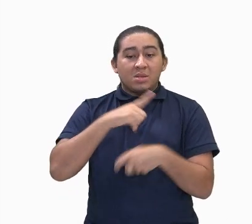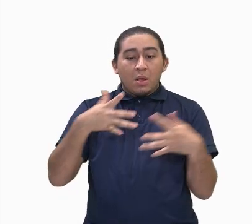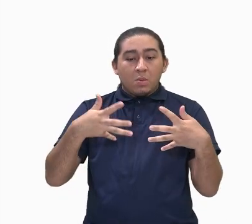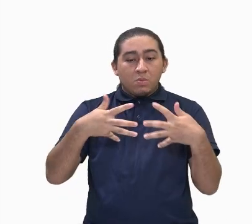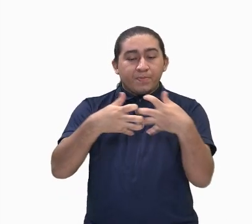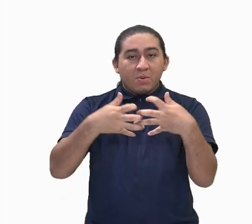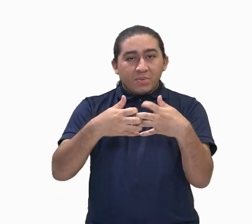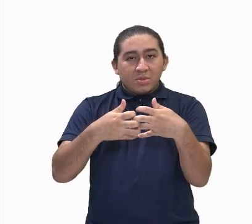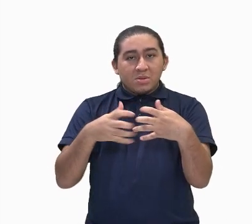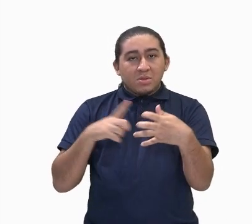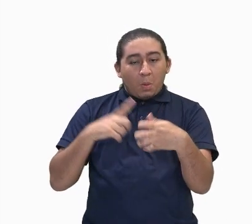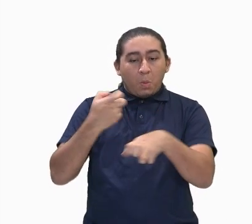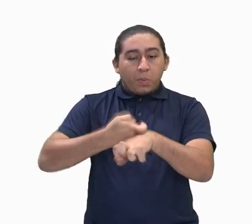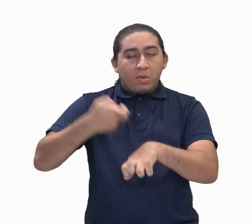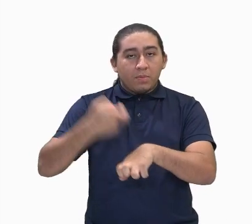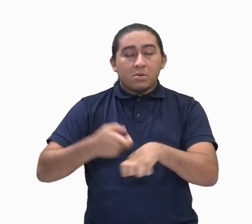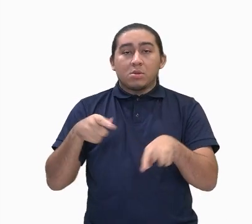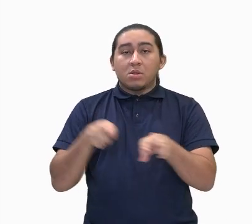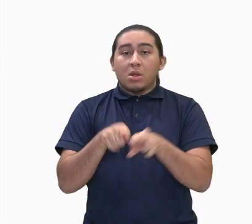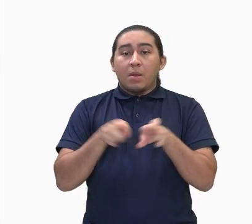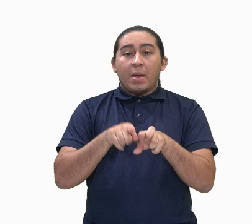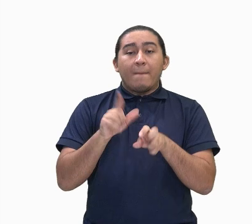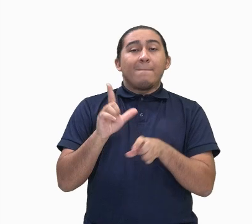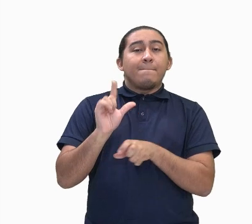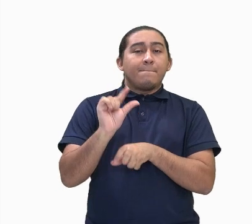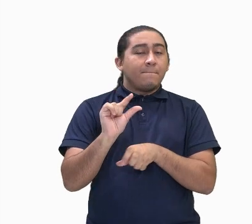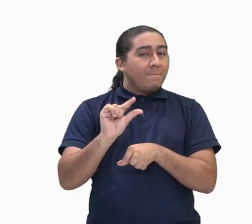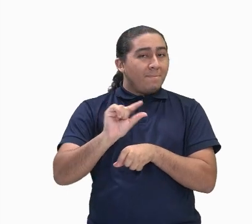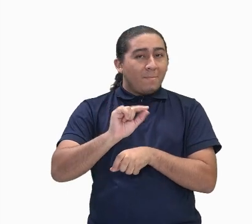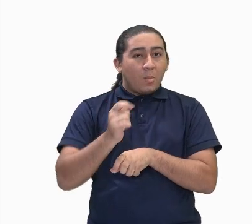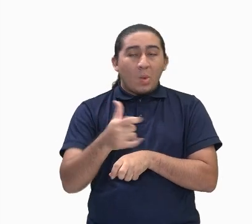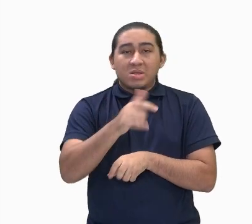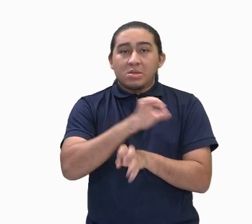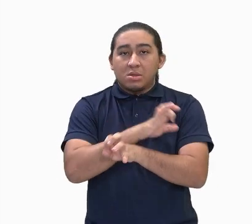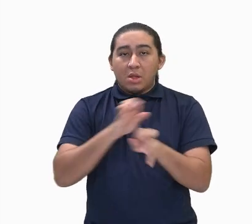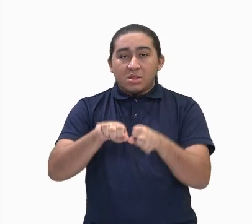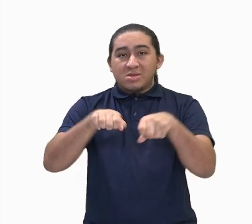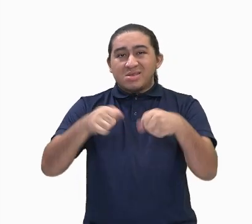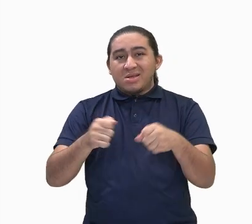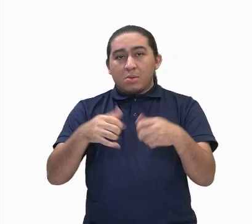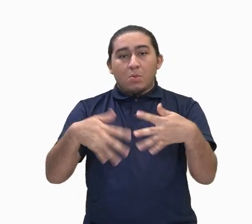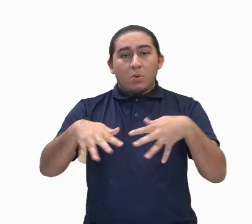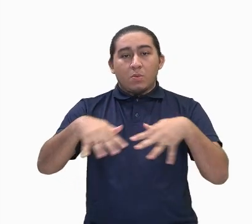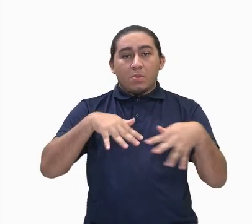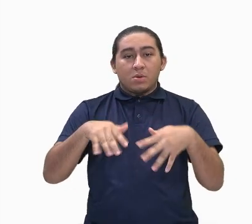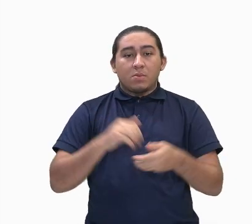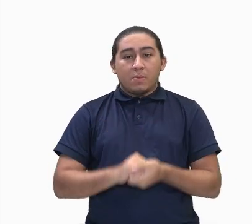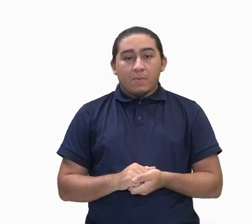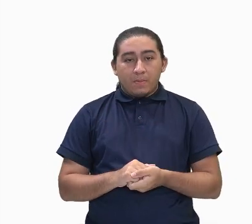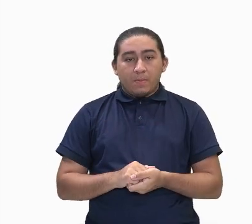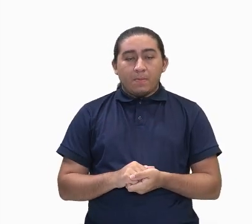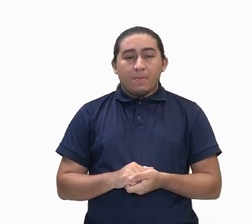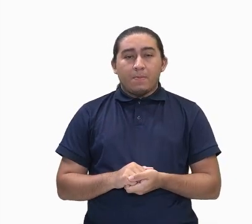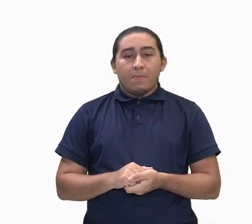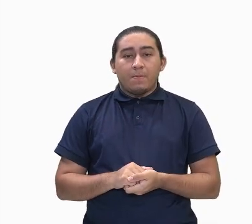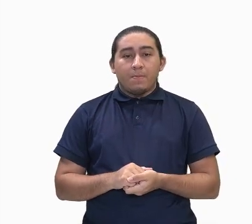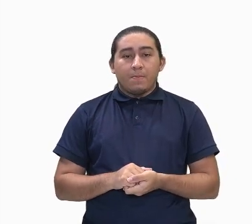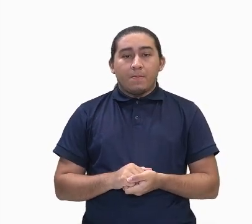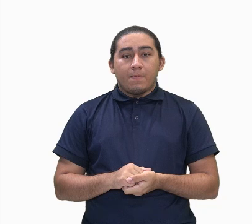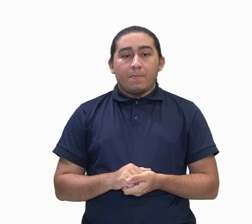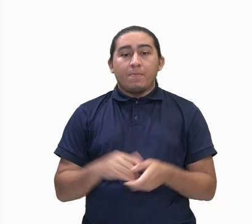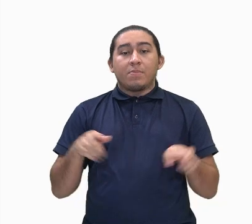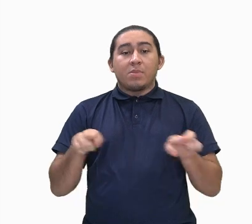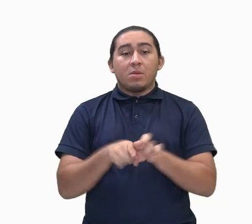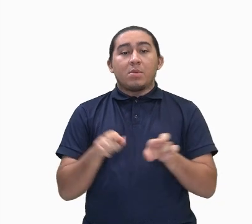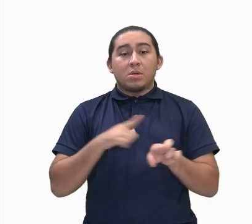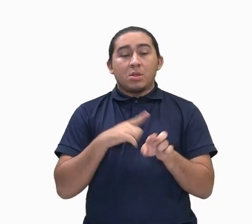pouca elasticidade. Ele é tipicamente encontrado em duas situações, formando os tendões, mediando a ligação entre